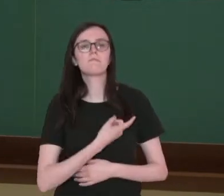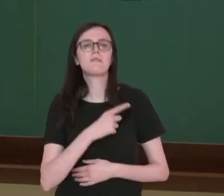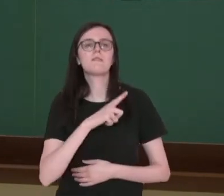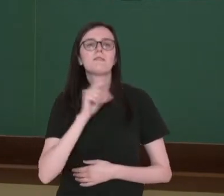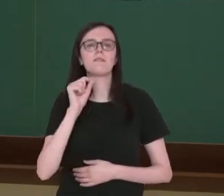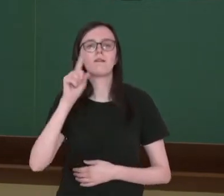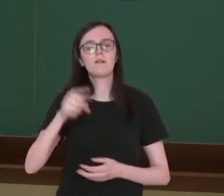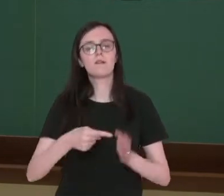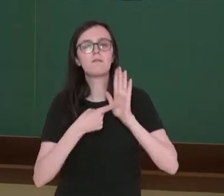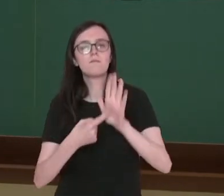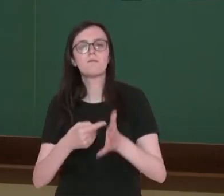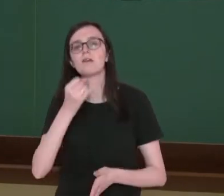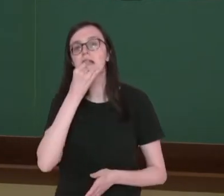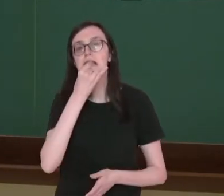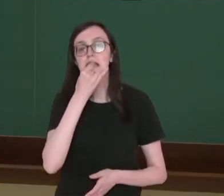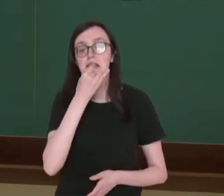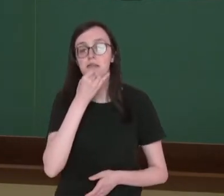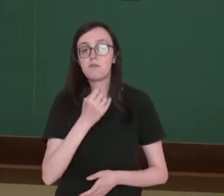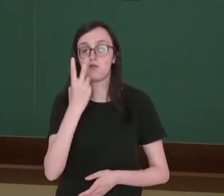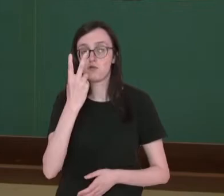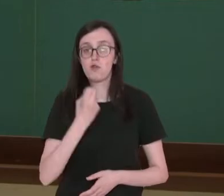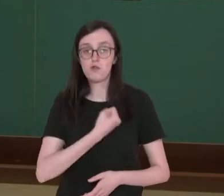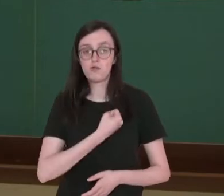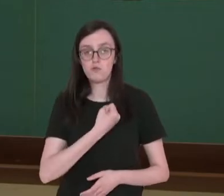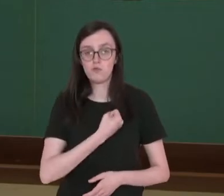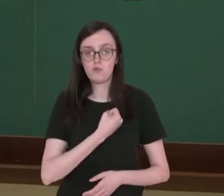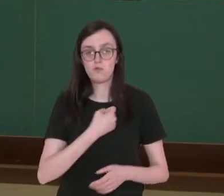um exemplo exatamente que dois números